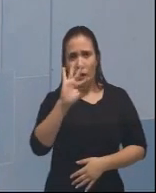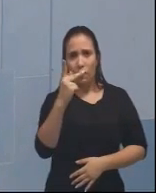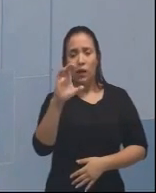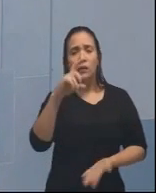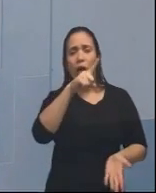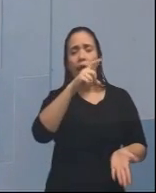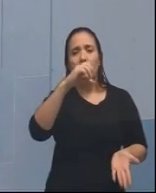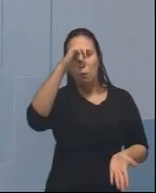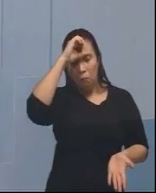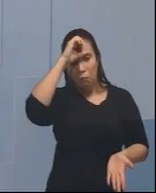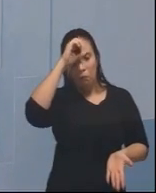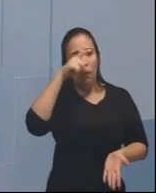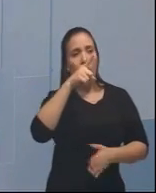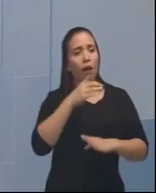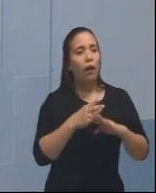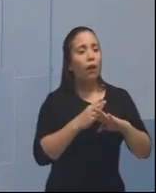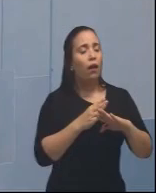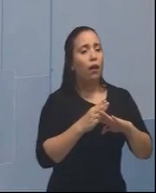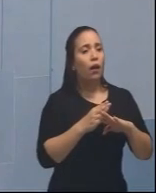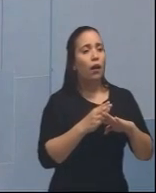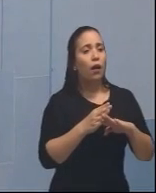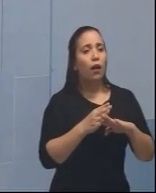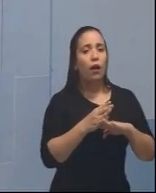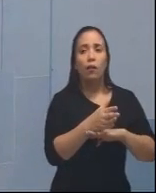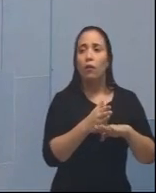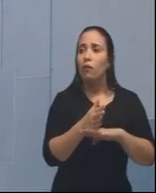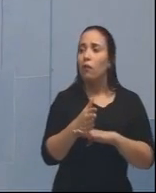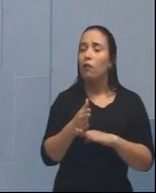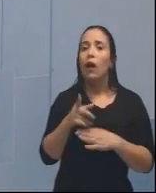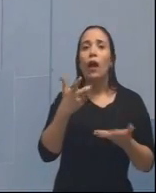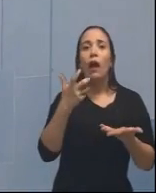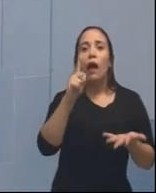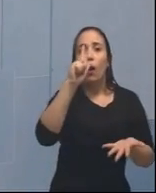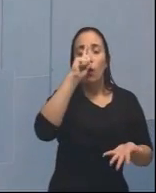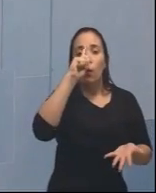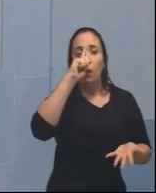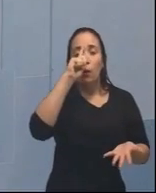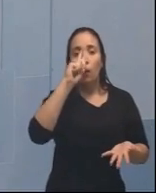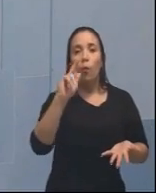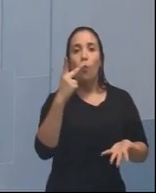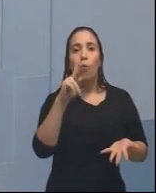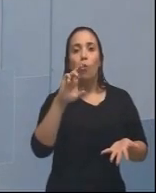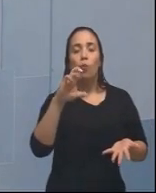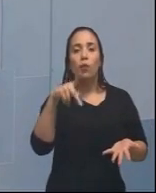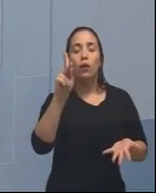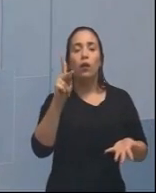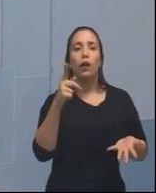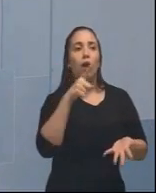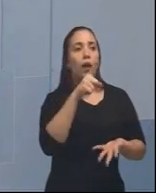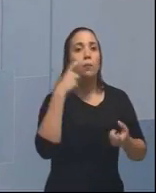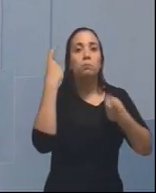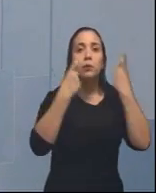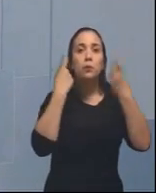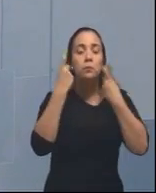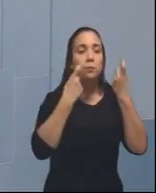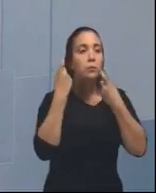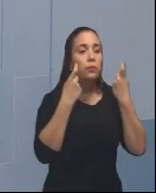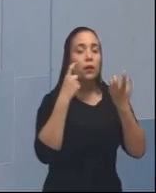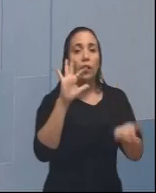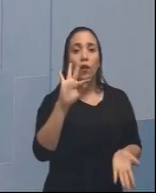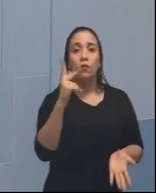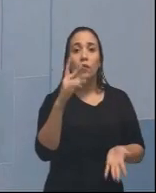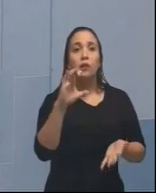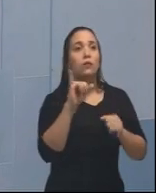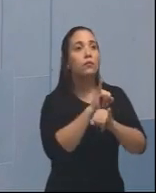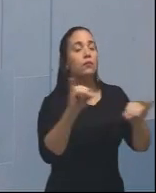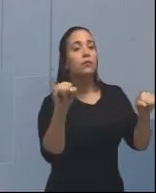no restaurante, a primeira coisa que ele pergunta, o Luciano Huck passou por aqui, você conhece o Luciano Huck? Porque, literalmente, o Fernando Henrique Cardoso faz mais